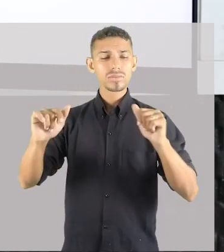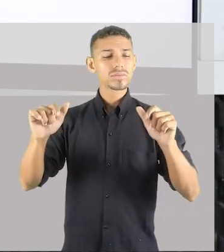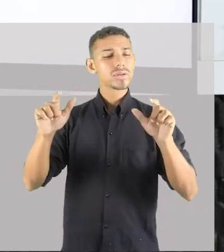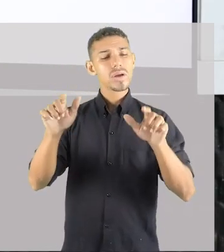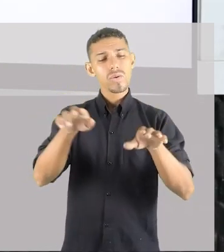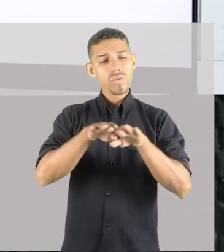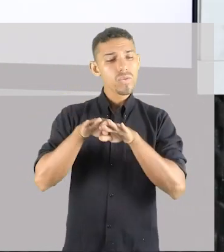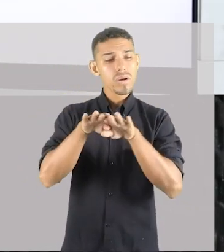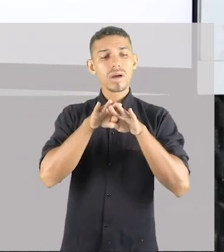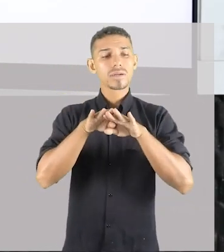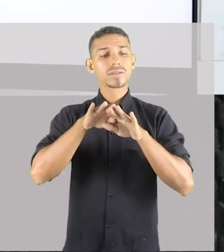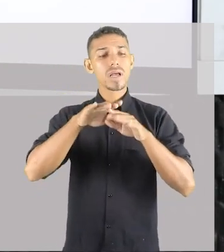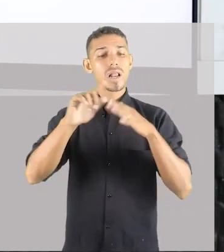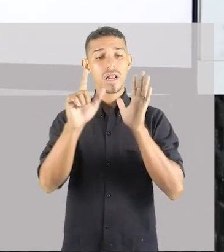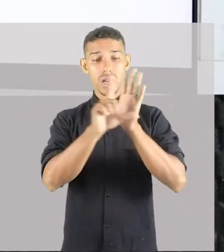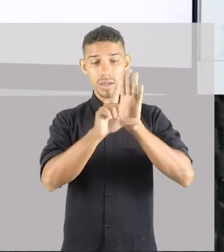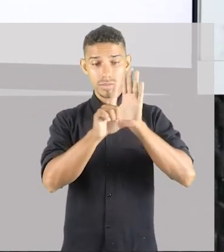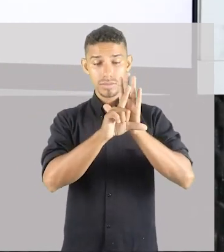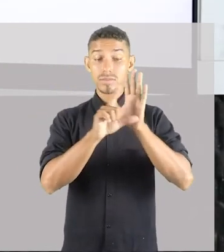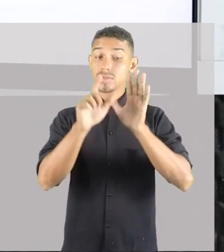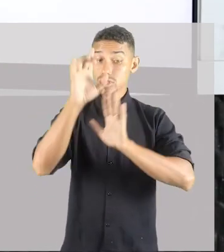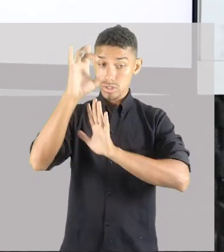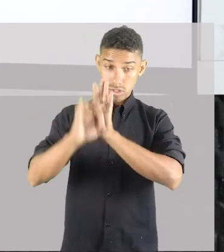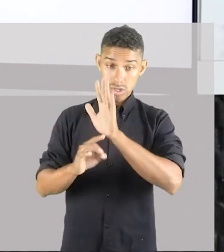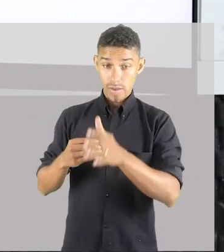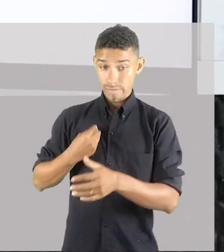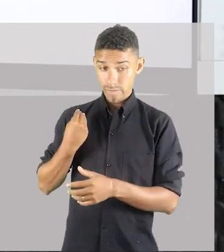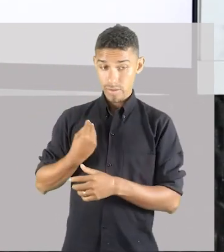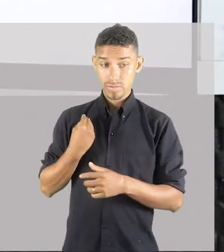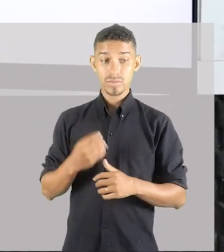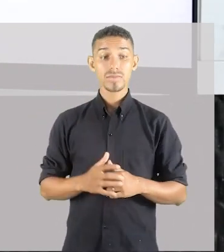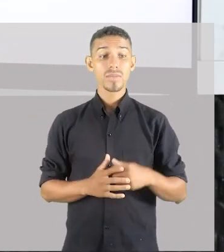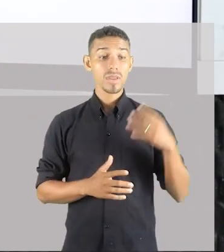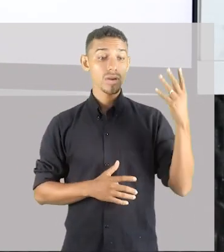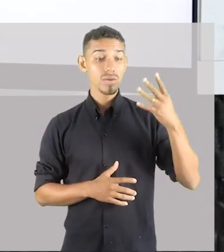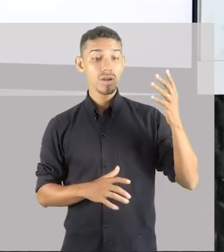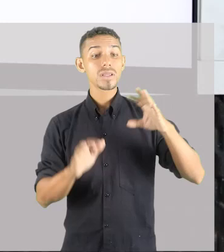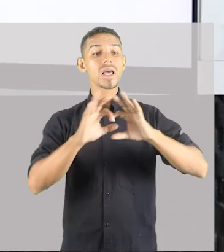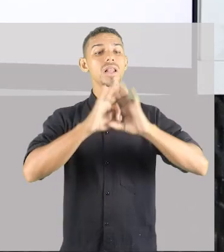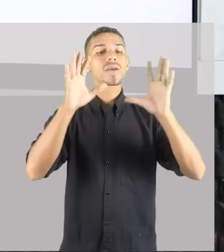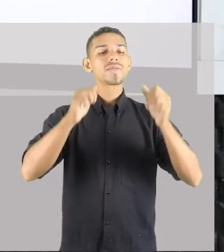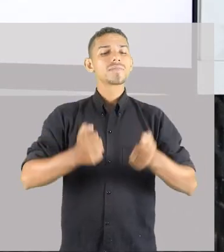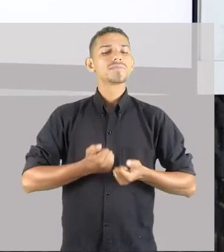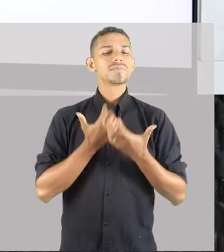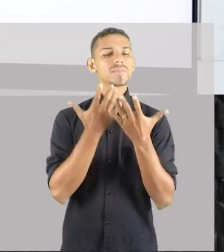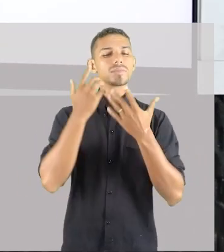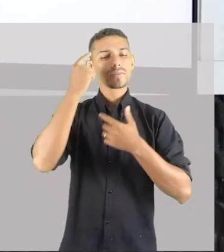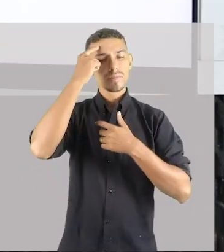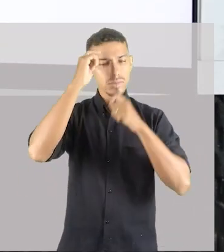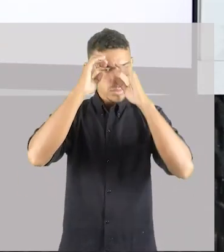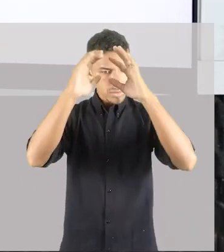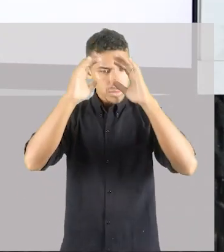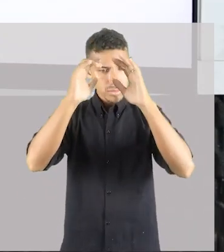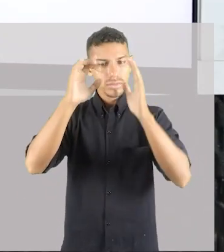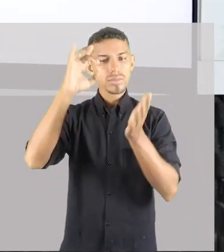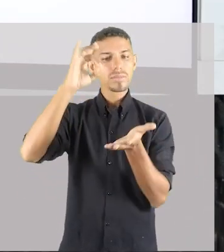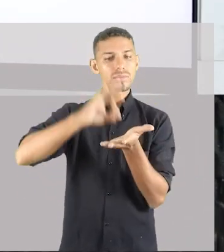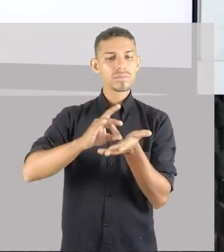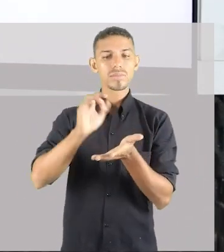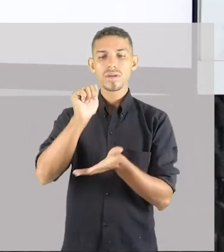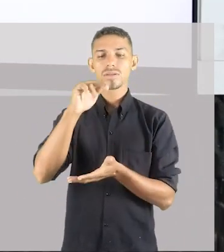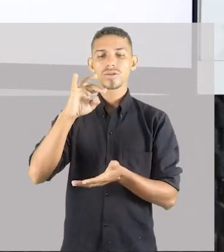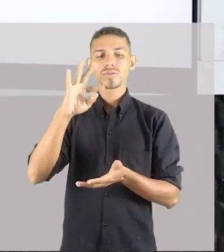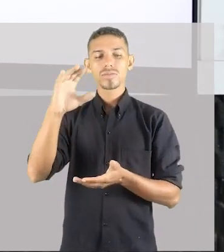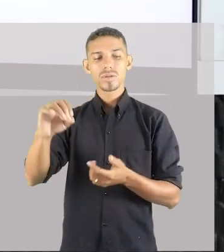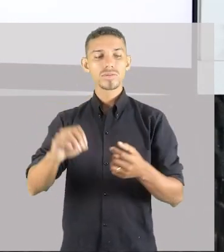Liberdade ah item 4 é livre a manifestação do pensamento sendo vedado Anonimato item